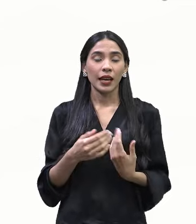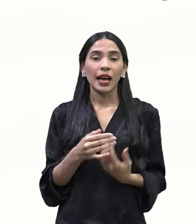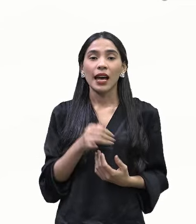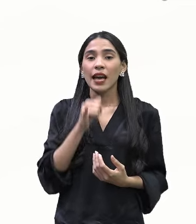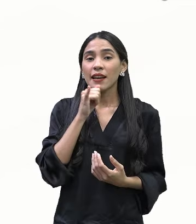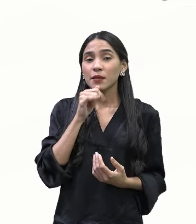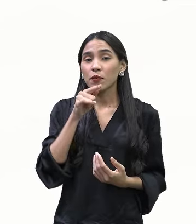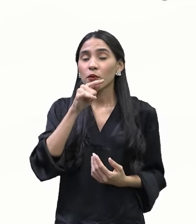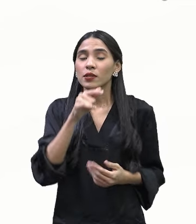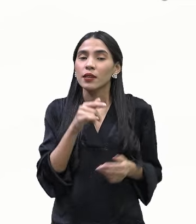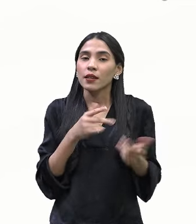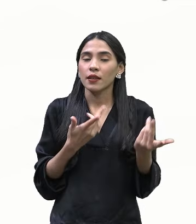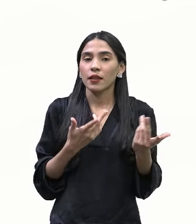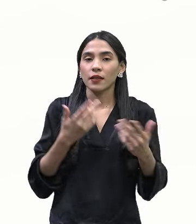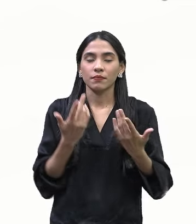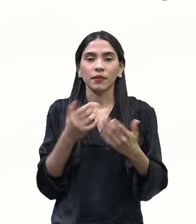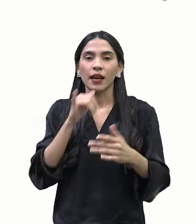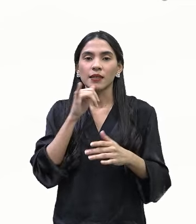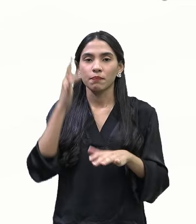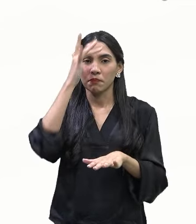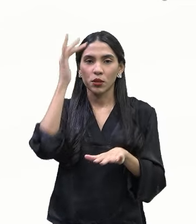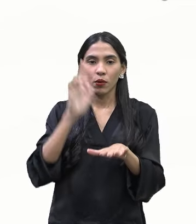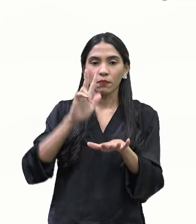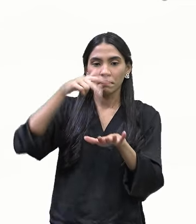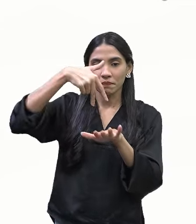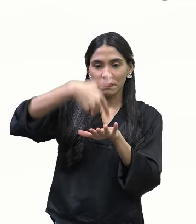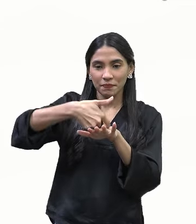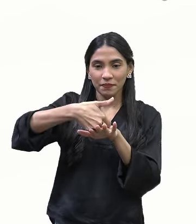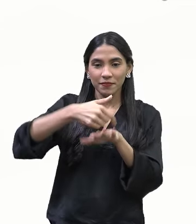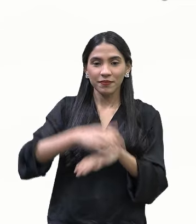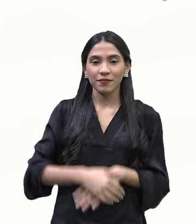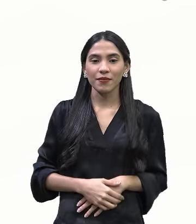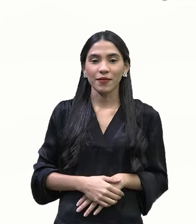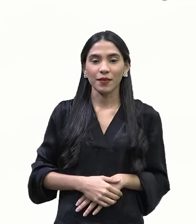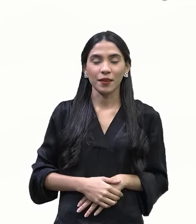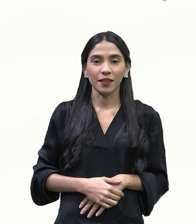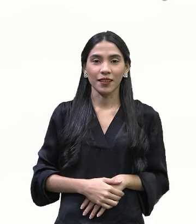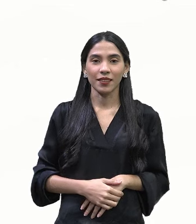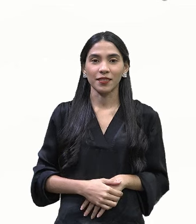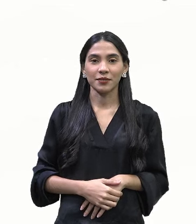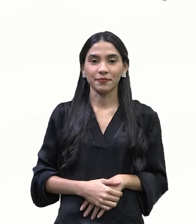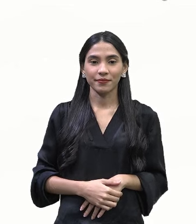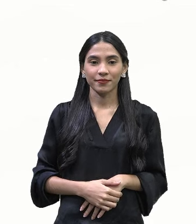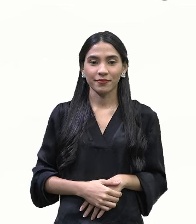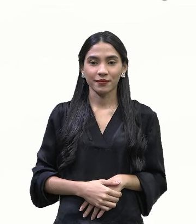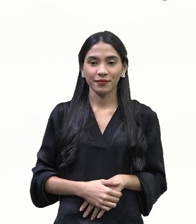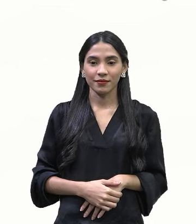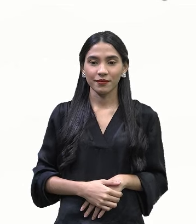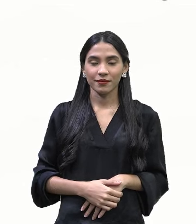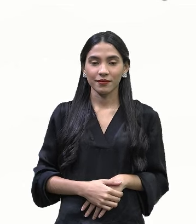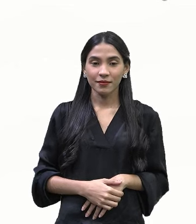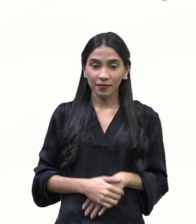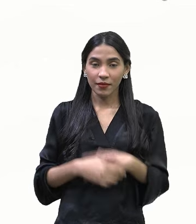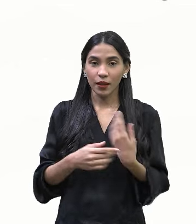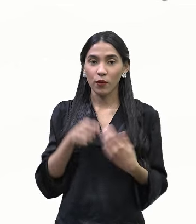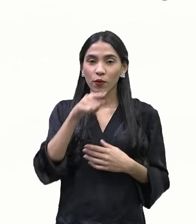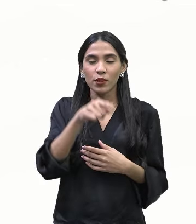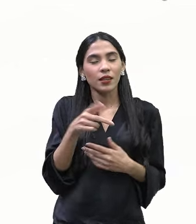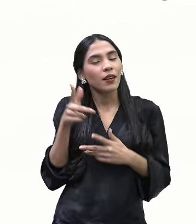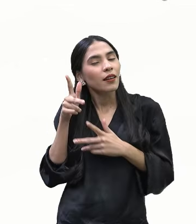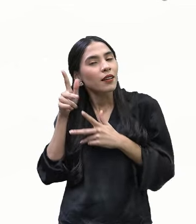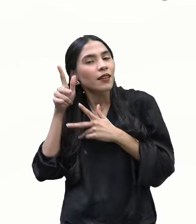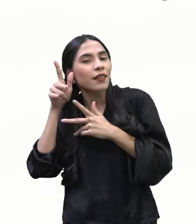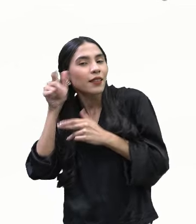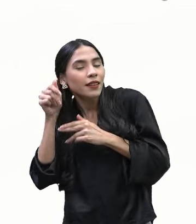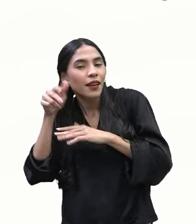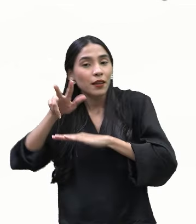deitado aqui, e imagine que eu desenhe bem, tá? A gente tem aqui o chão, né? Você está